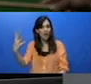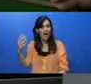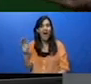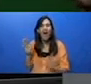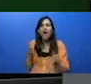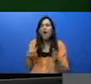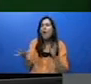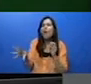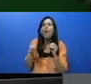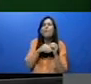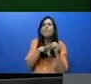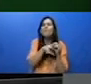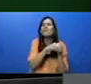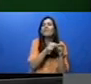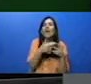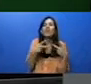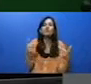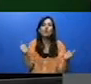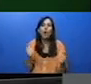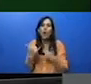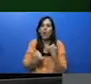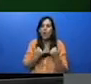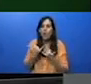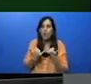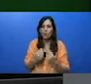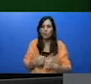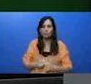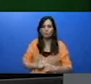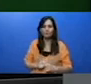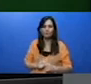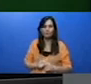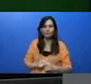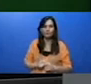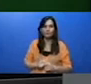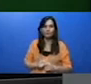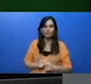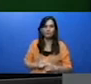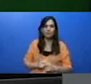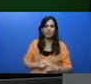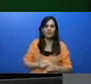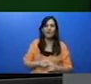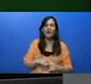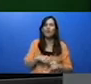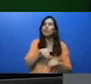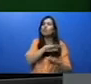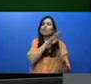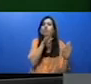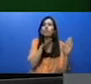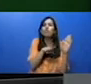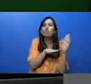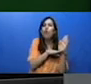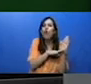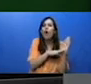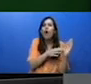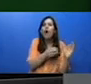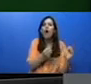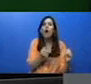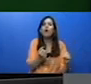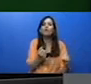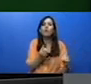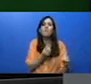né, com alguns dados do jogo. Vamos lá. Total de pontos do jogador 1